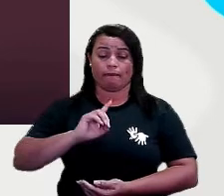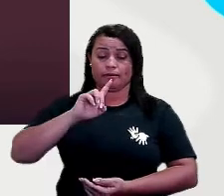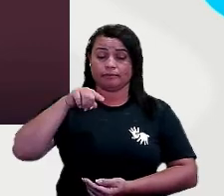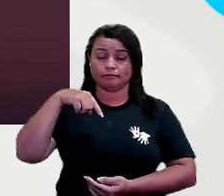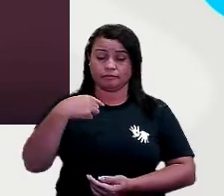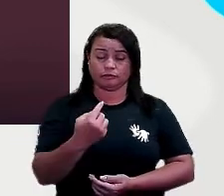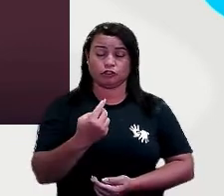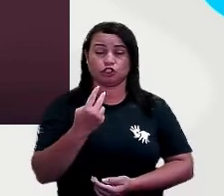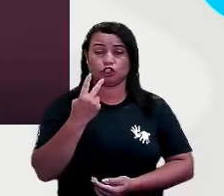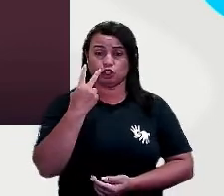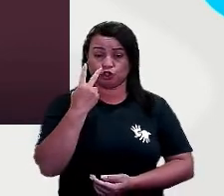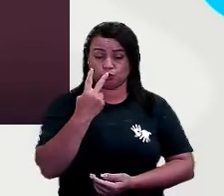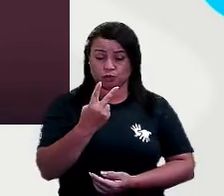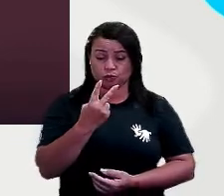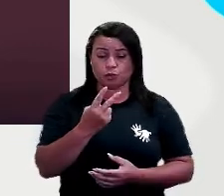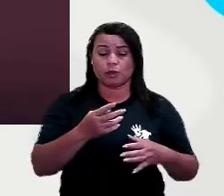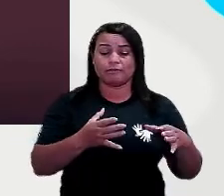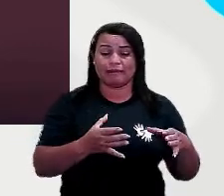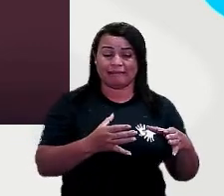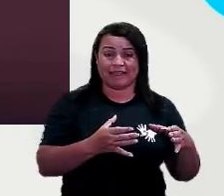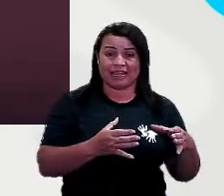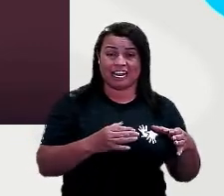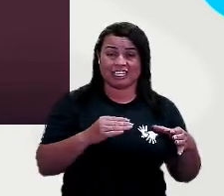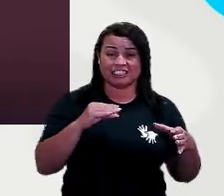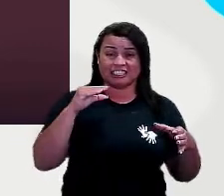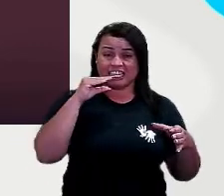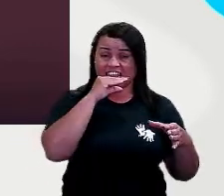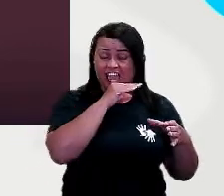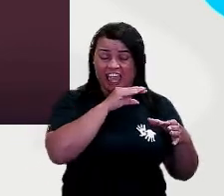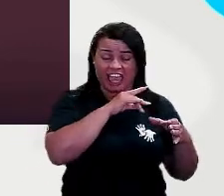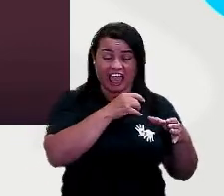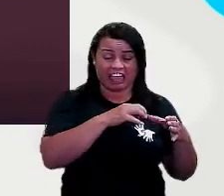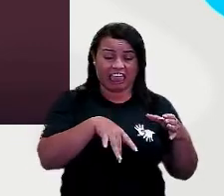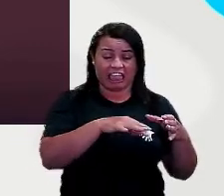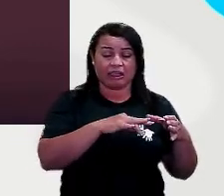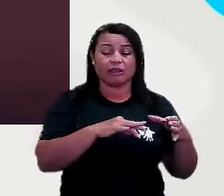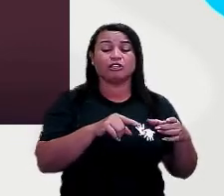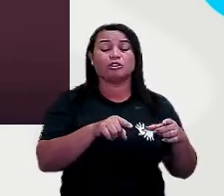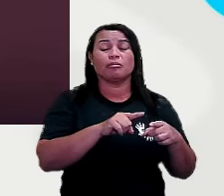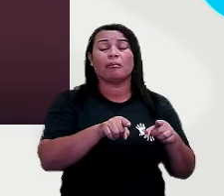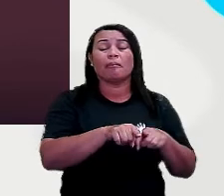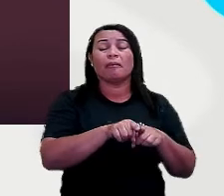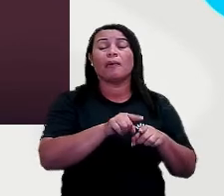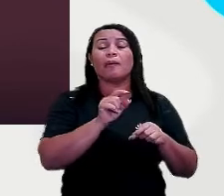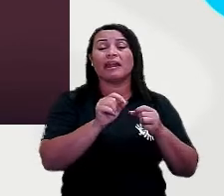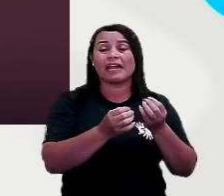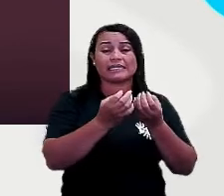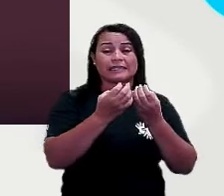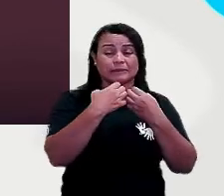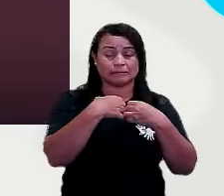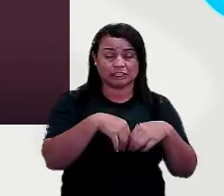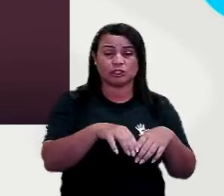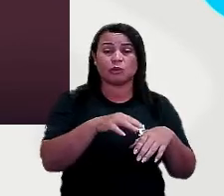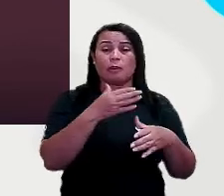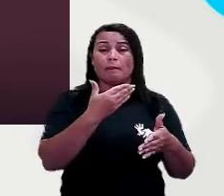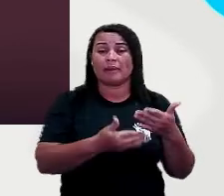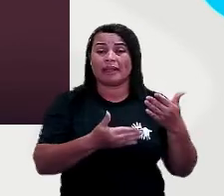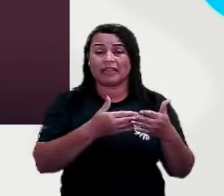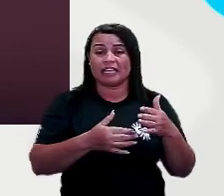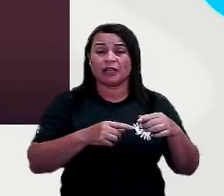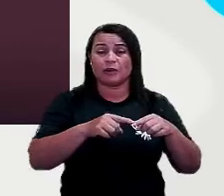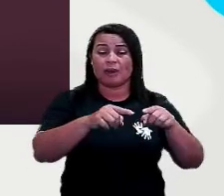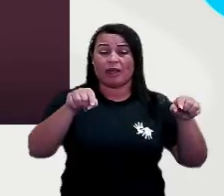Depois de 2 panelas queimadas, muito milho estragado, cozinha bagunçada,